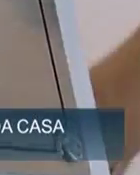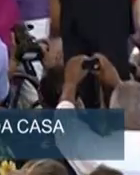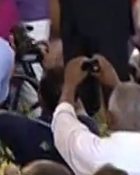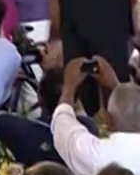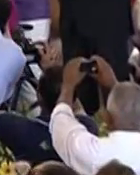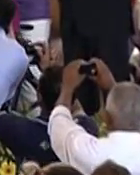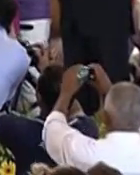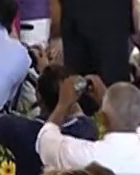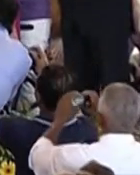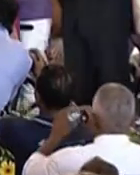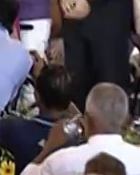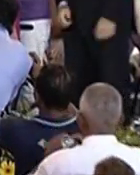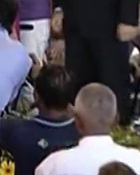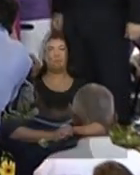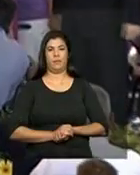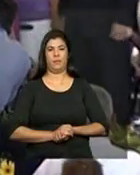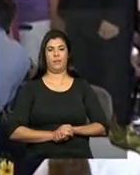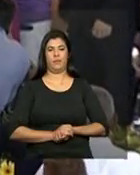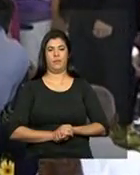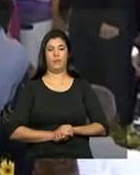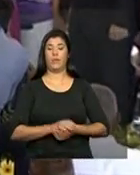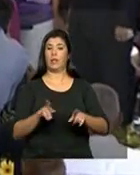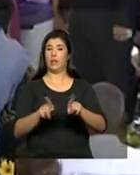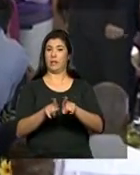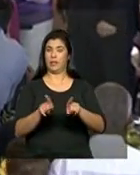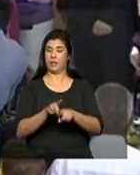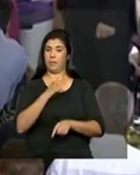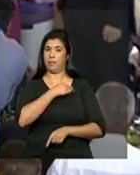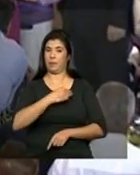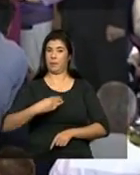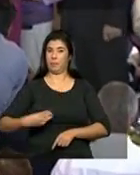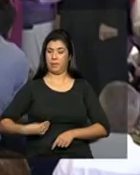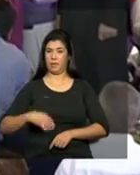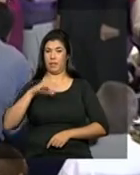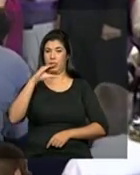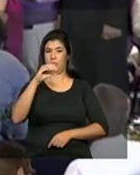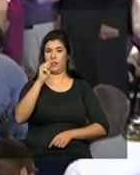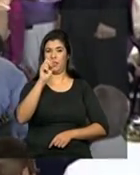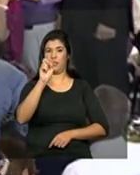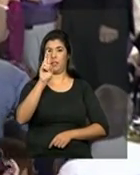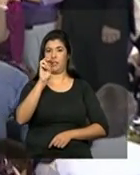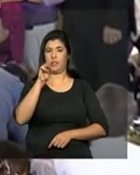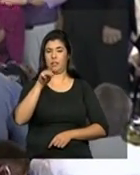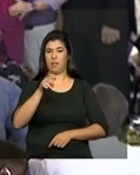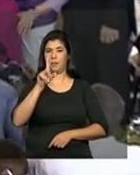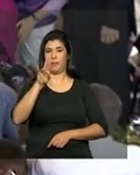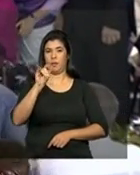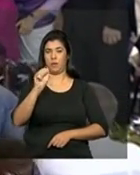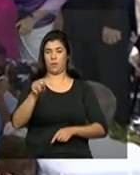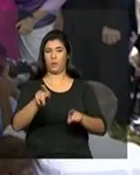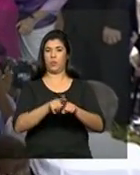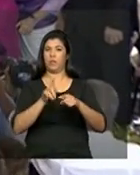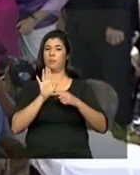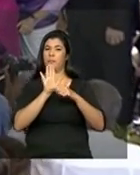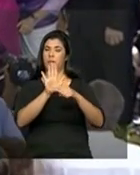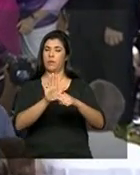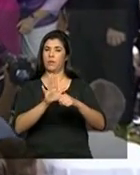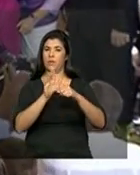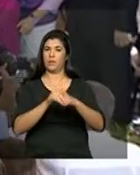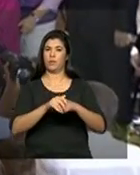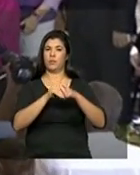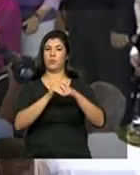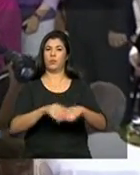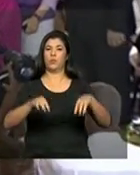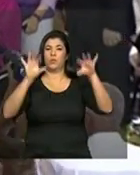Ministra Carmen Lúcia, também participando deste ato de descerramento da